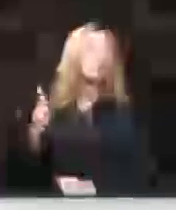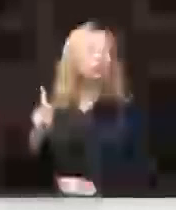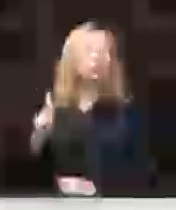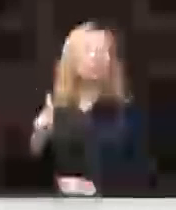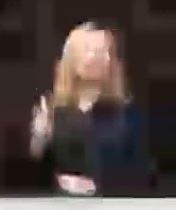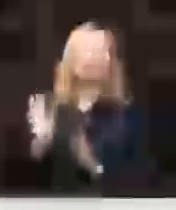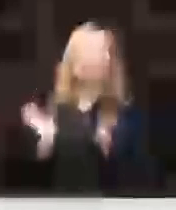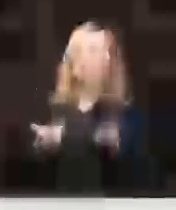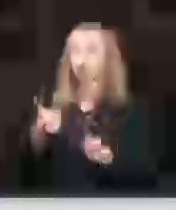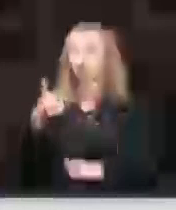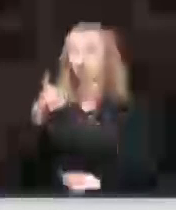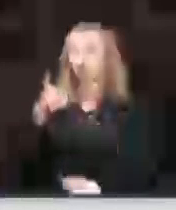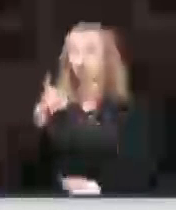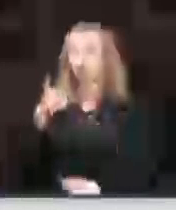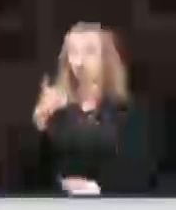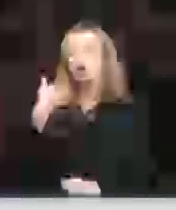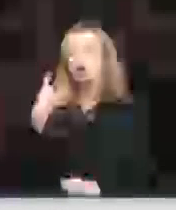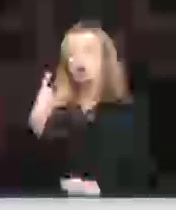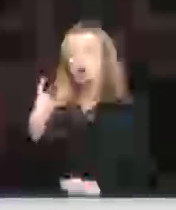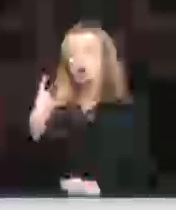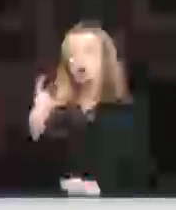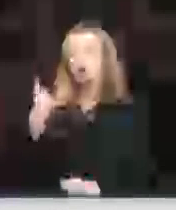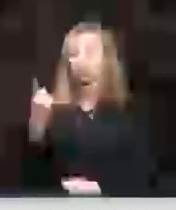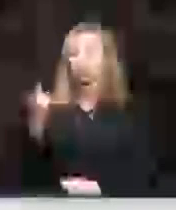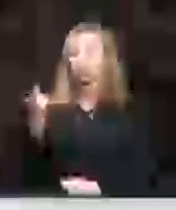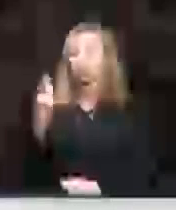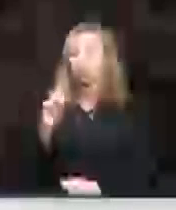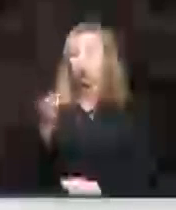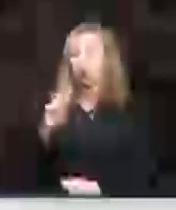3,80, 3,70, são